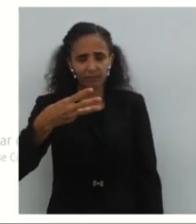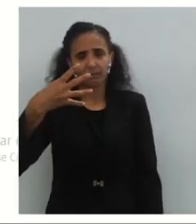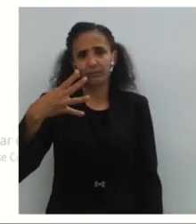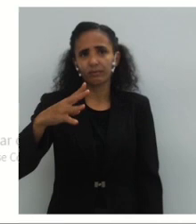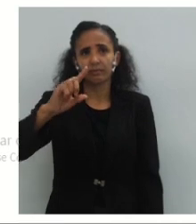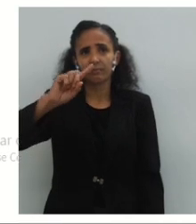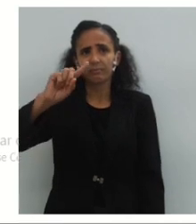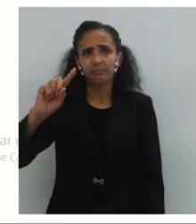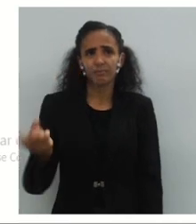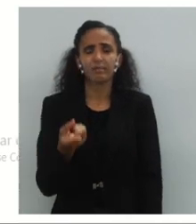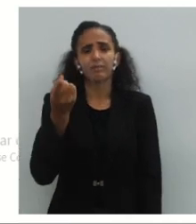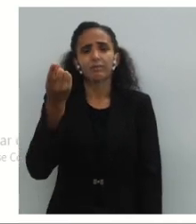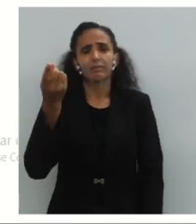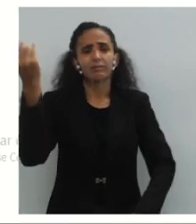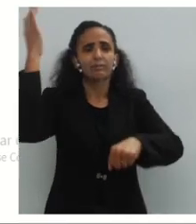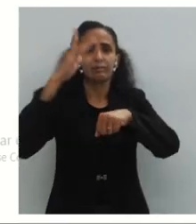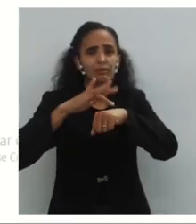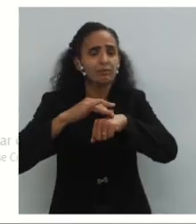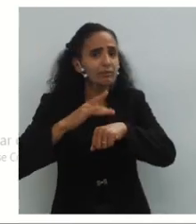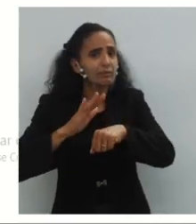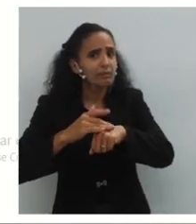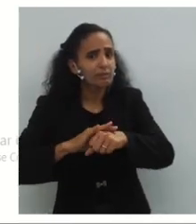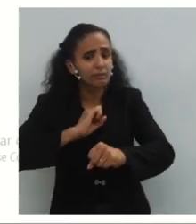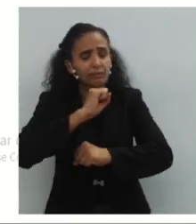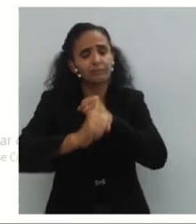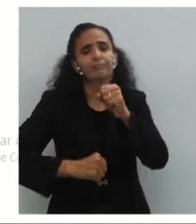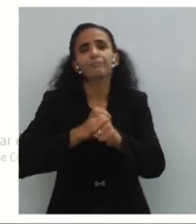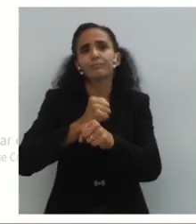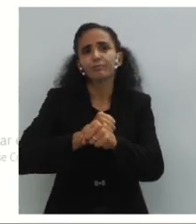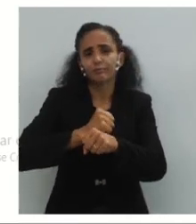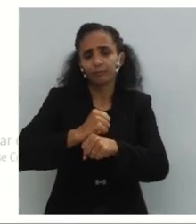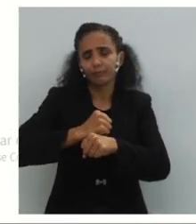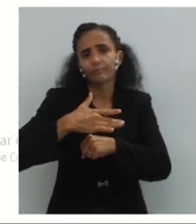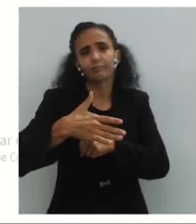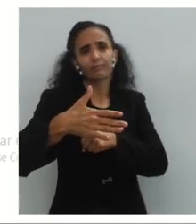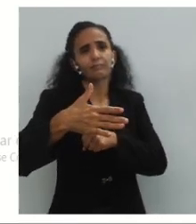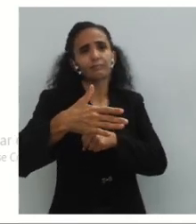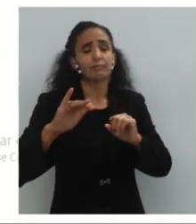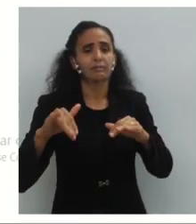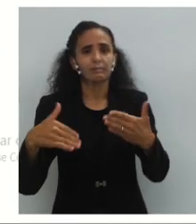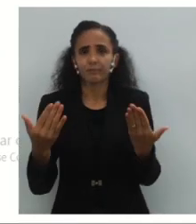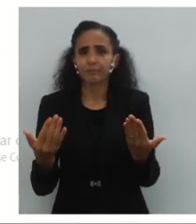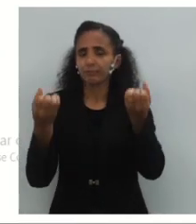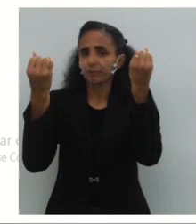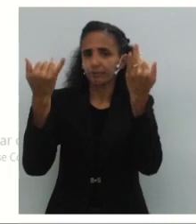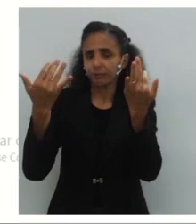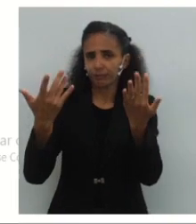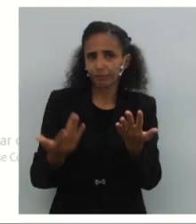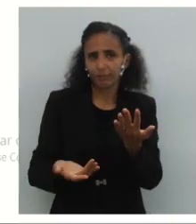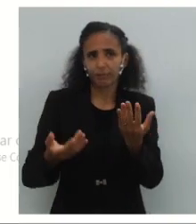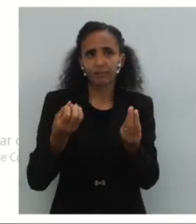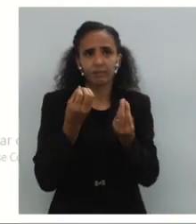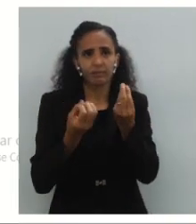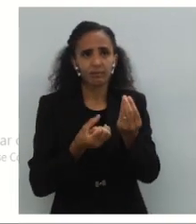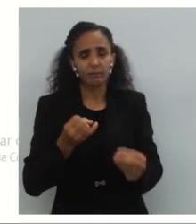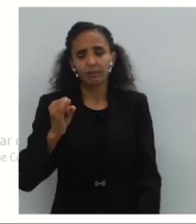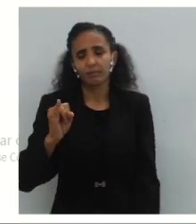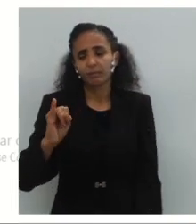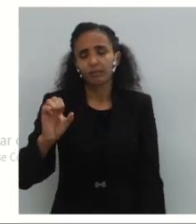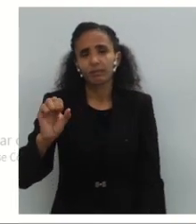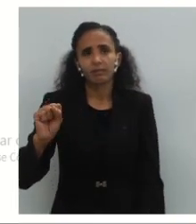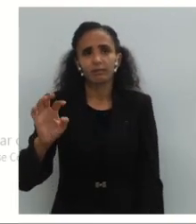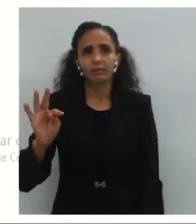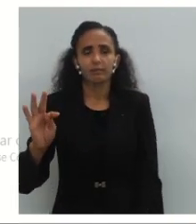aproximadamente 340 milhões de novos casos por ano. E quando se fala